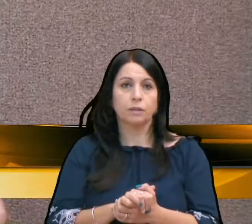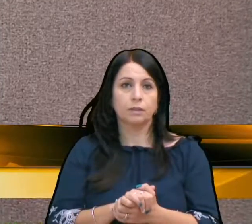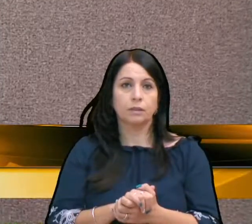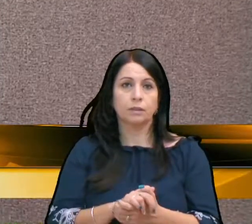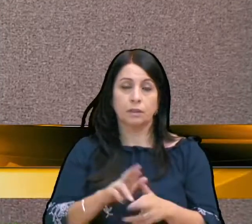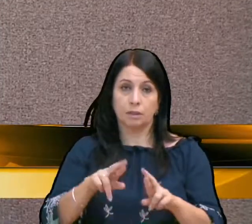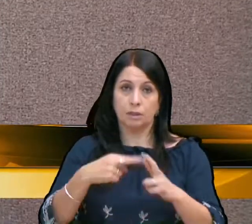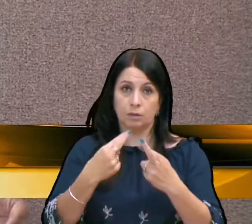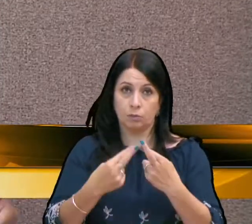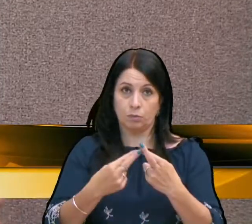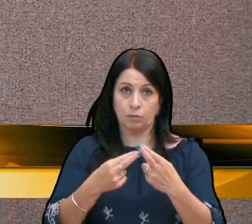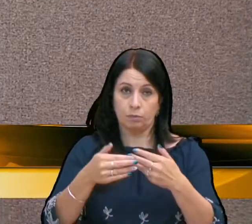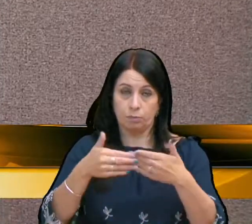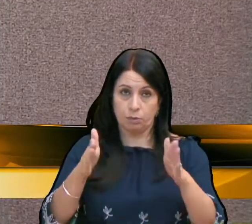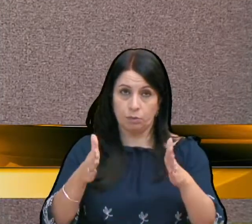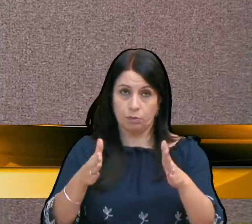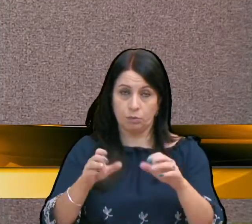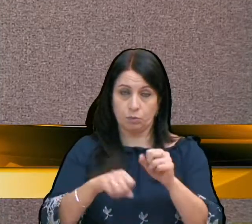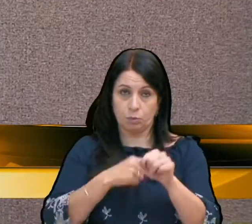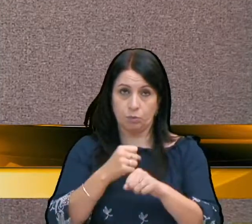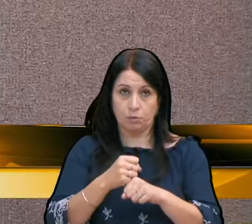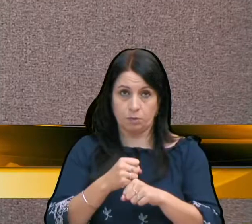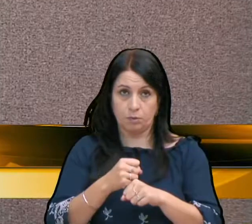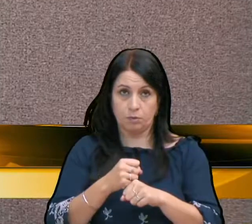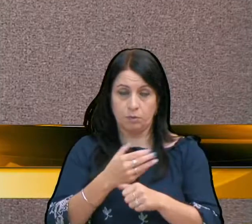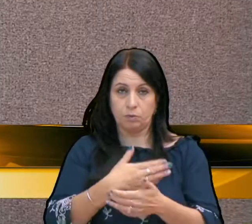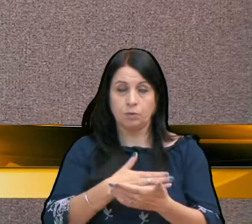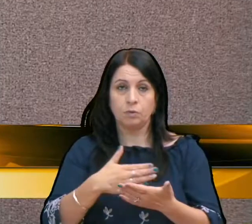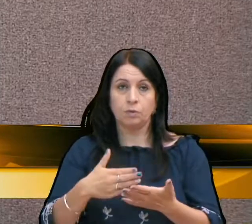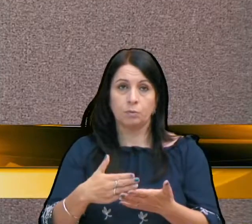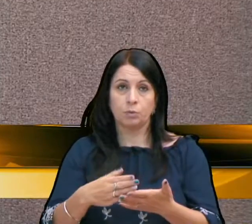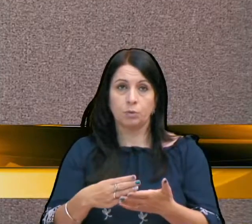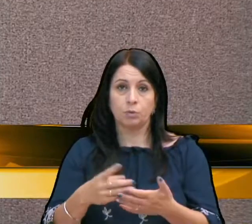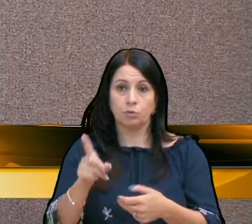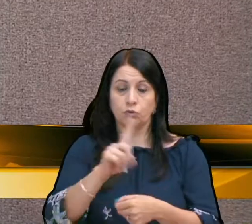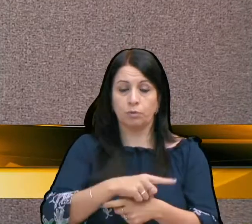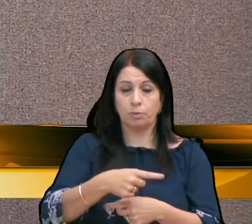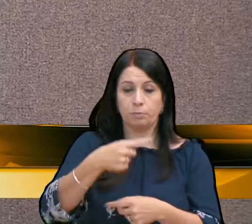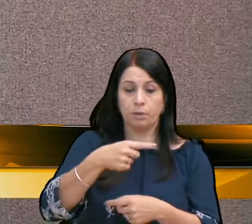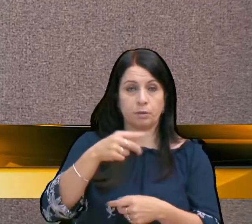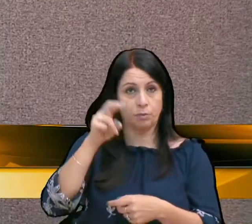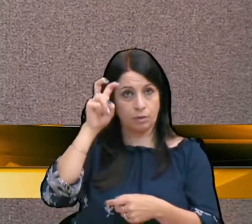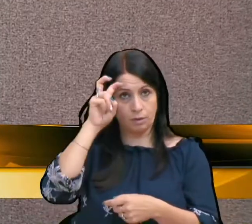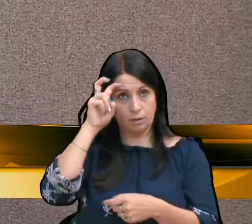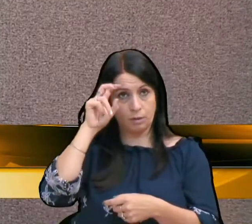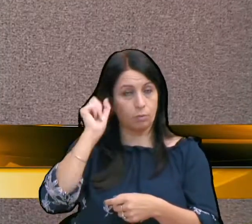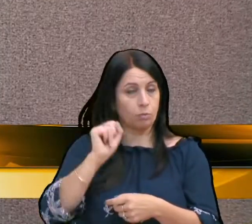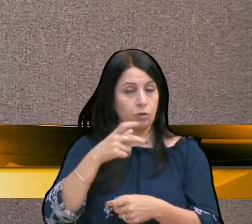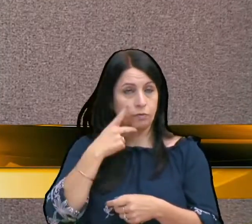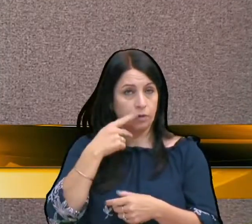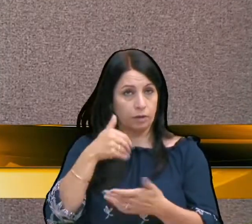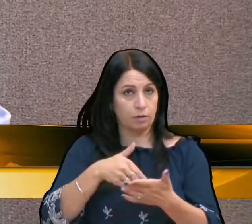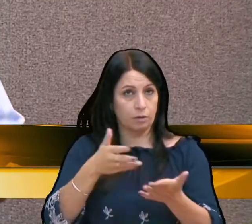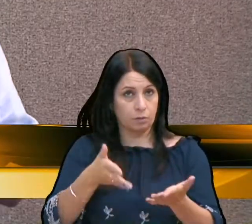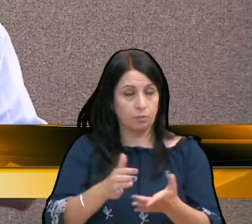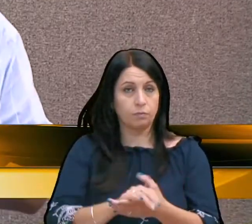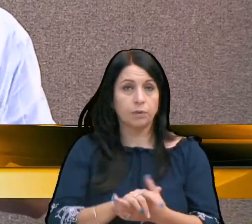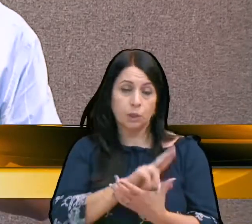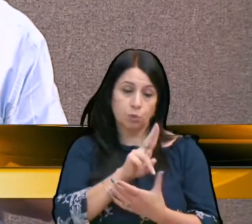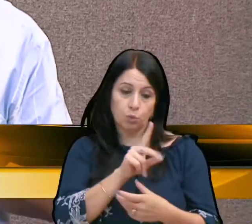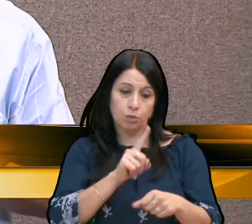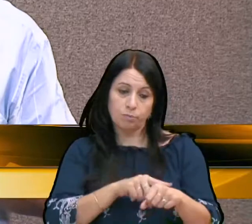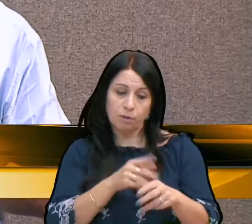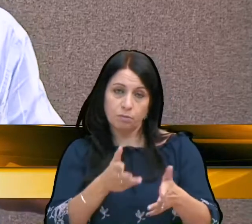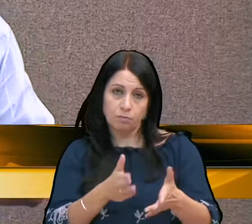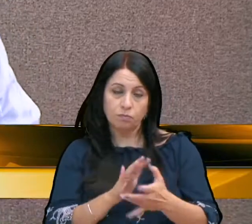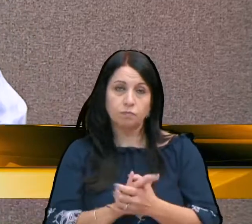expediente na abertura do ano legislativo que começou dia 1º, quinta-feira, eu não pude me manifestar até agora, então ocupo esse